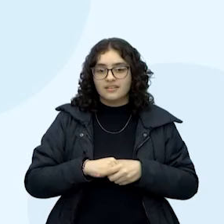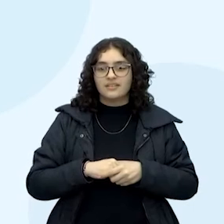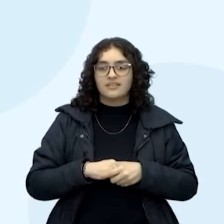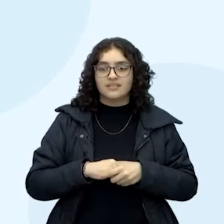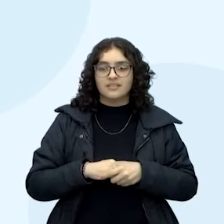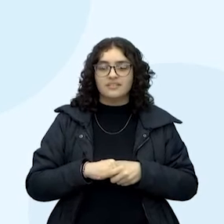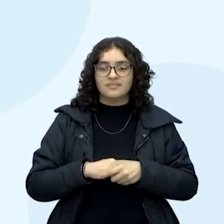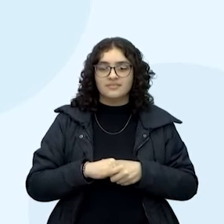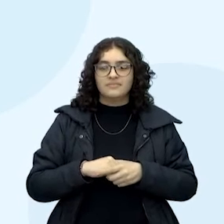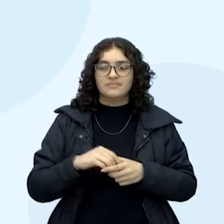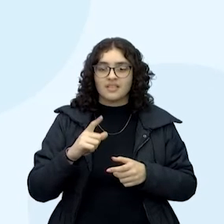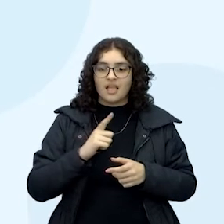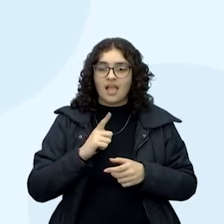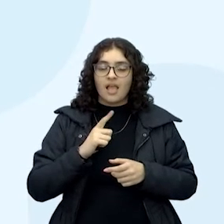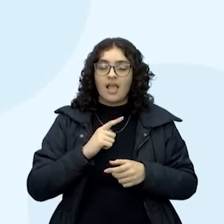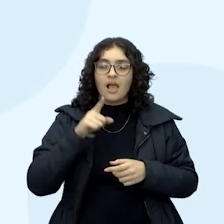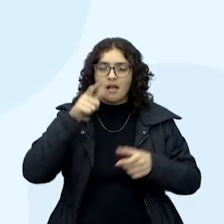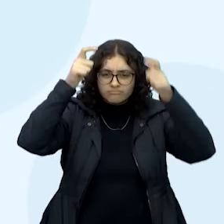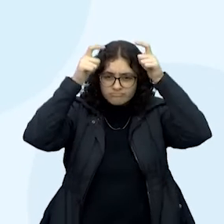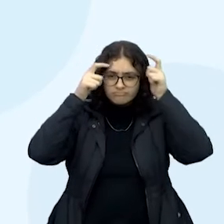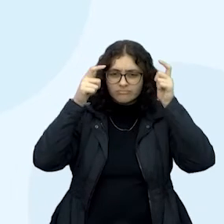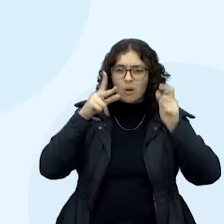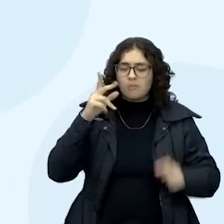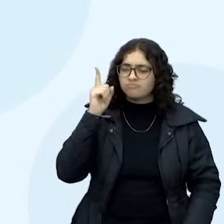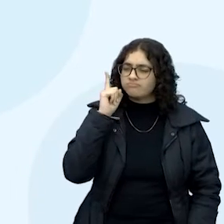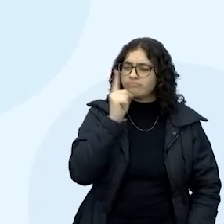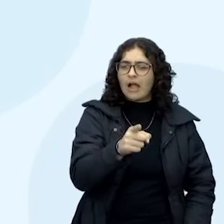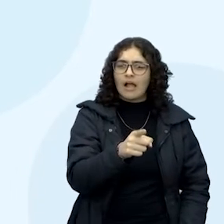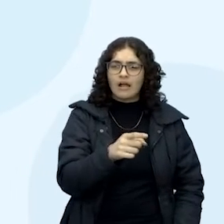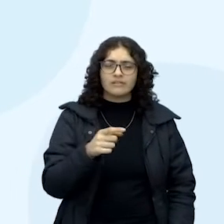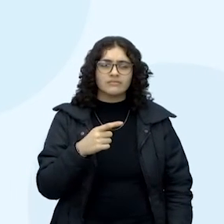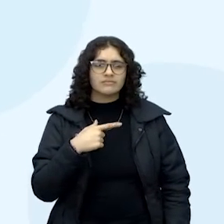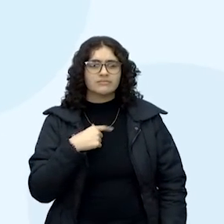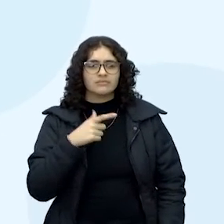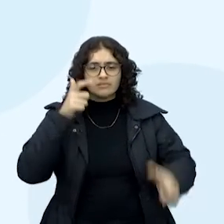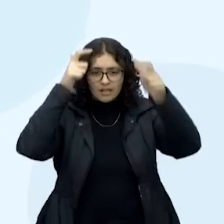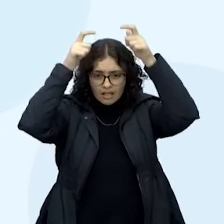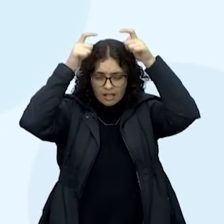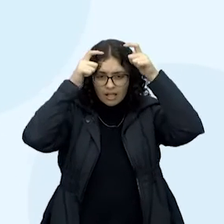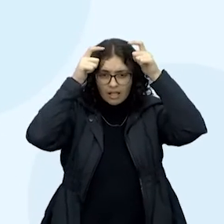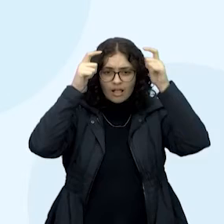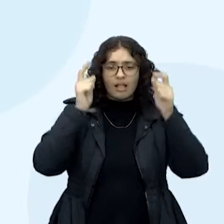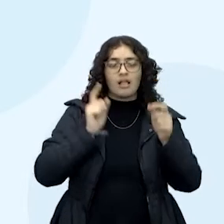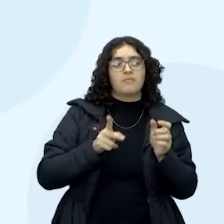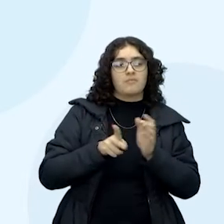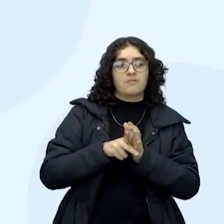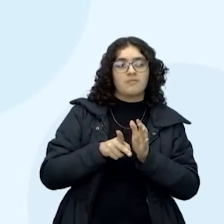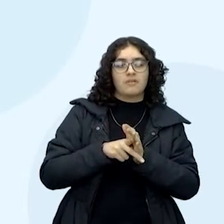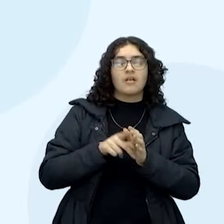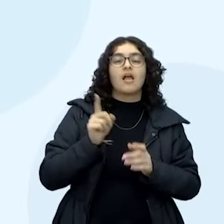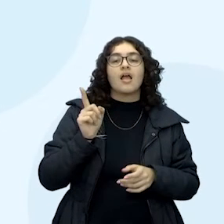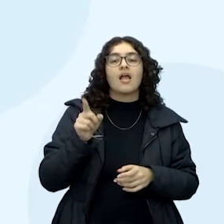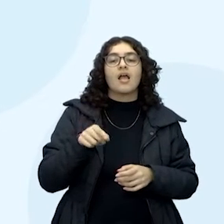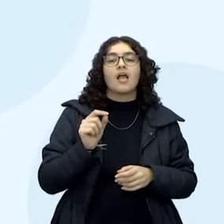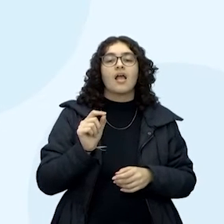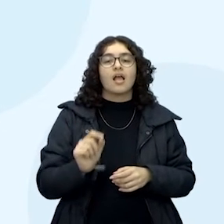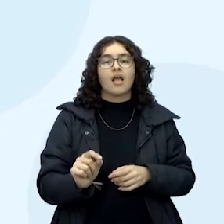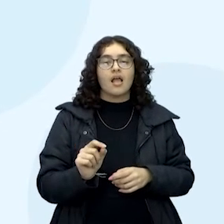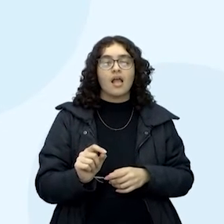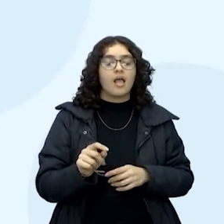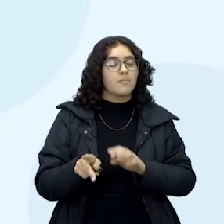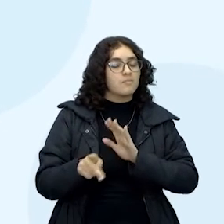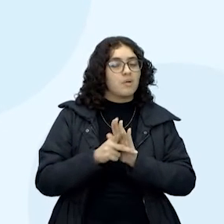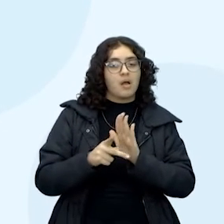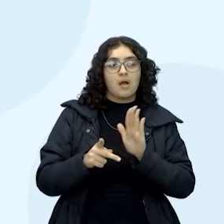e este rei vai ter o poder supremo. A monarquia, de acordo com Aristóteles, é um regime